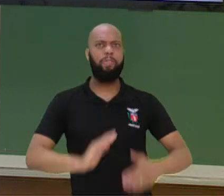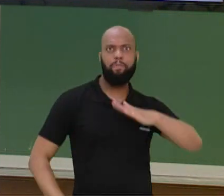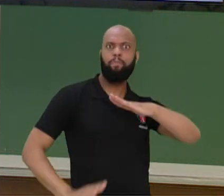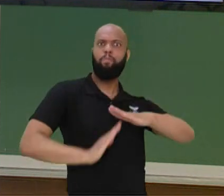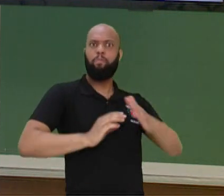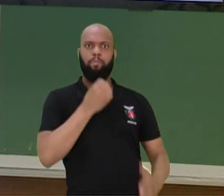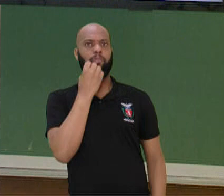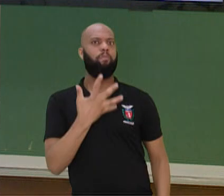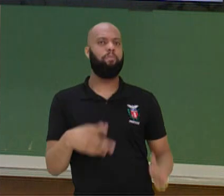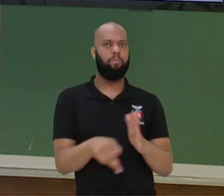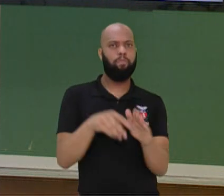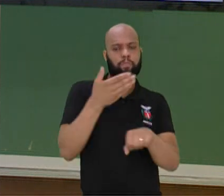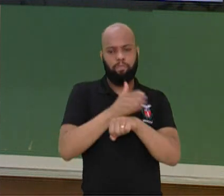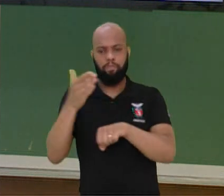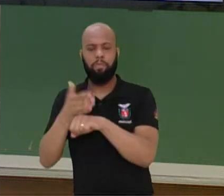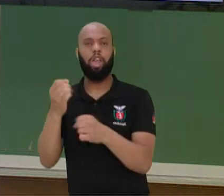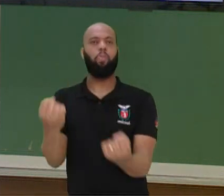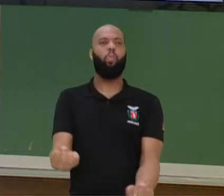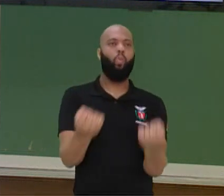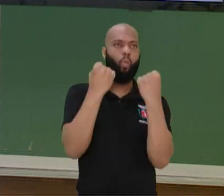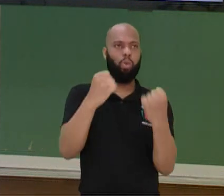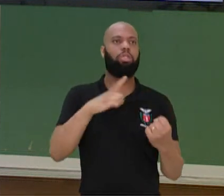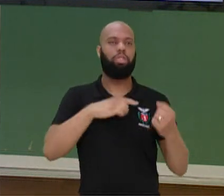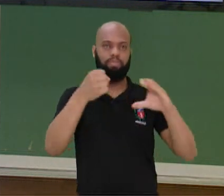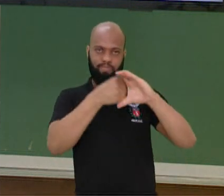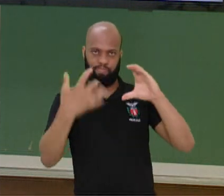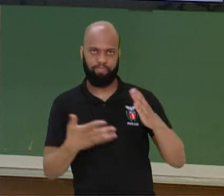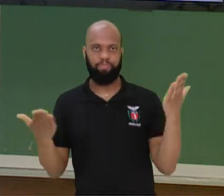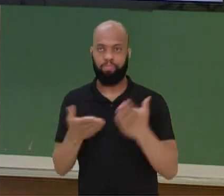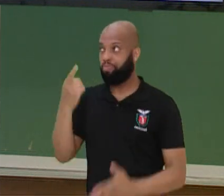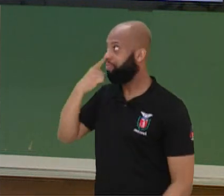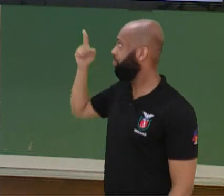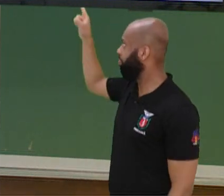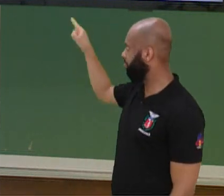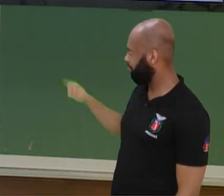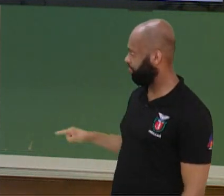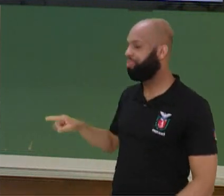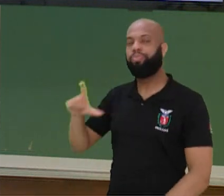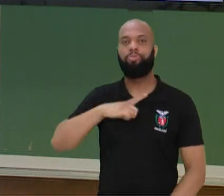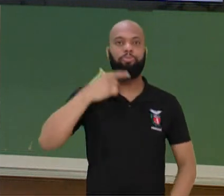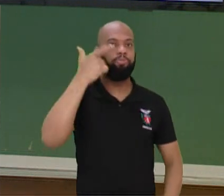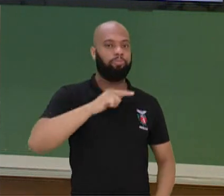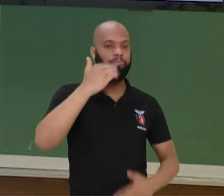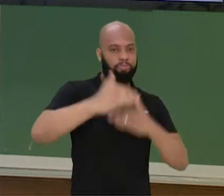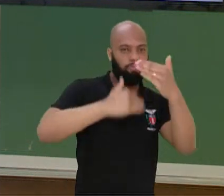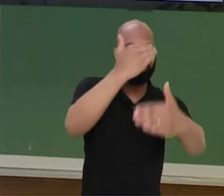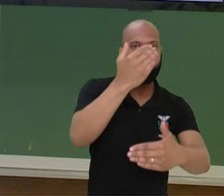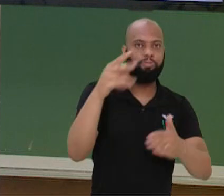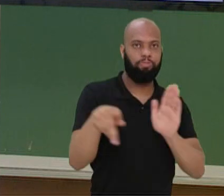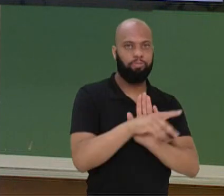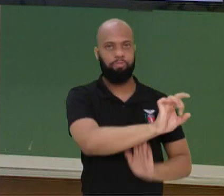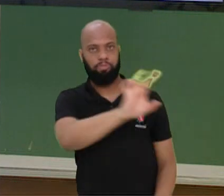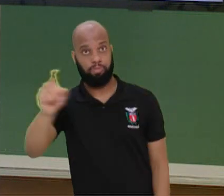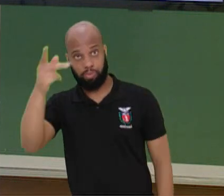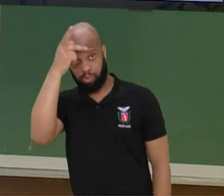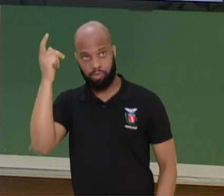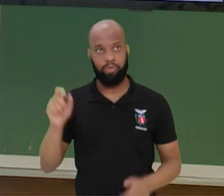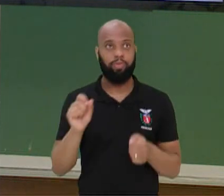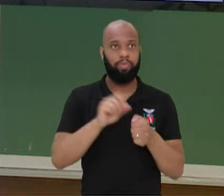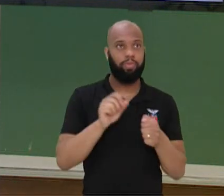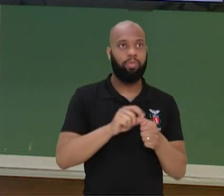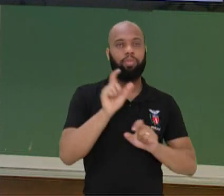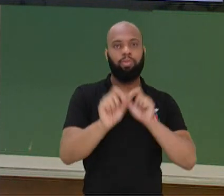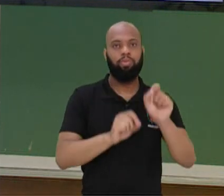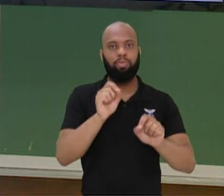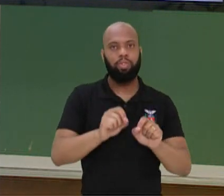treino de musculação? Aí sim, nós temos as características do treino para desenvolver isso nas pessoas. Repetições. Ela